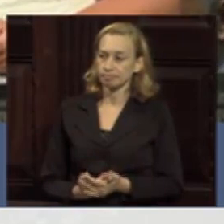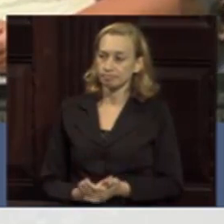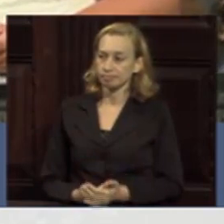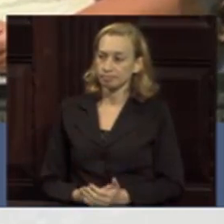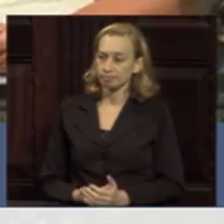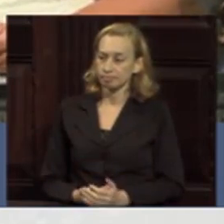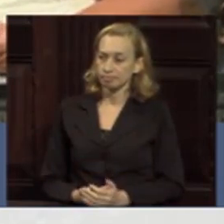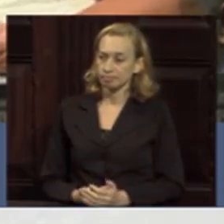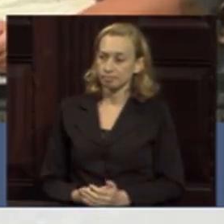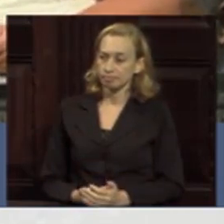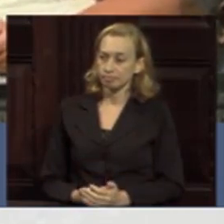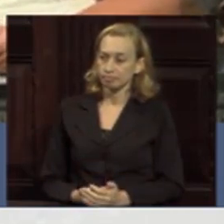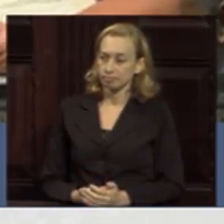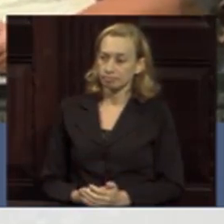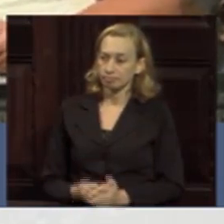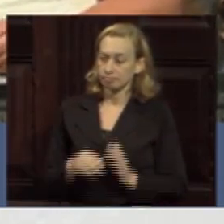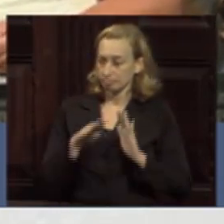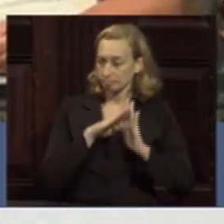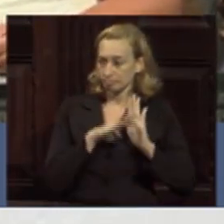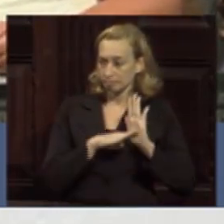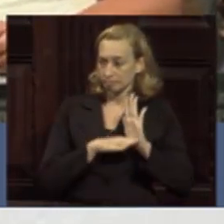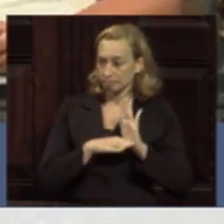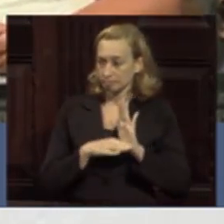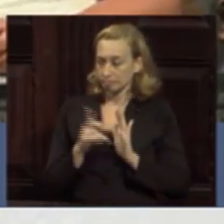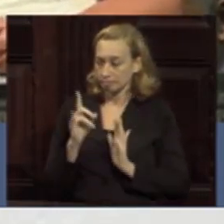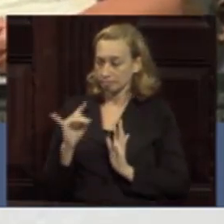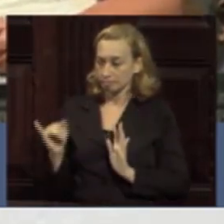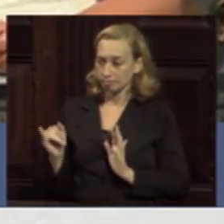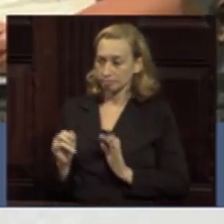Requer a inclusão na ordem do dia do projeto de lei